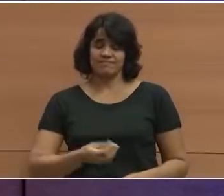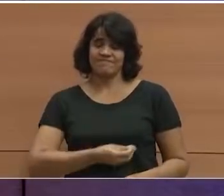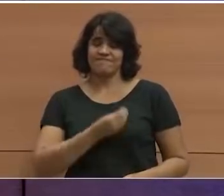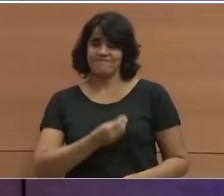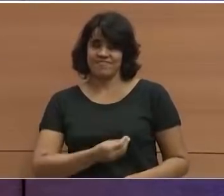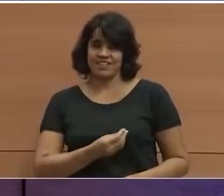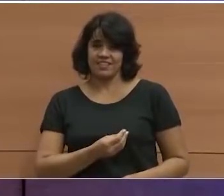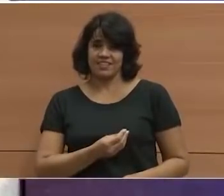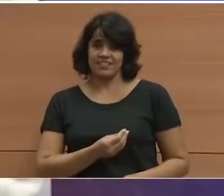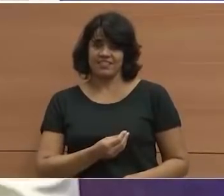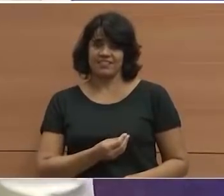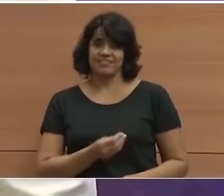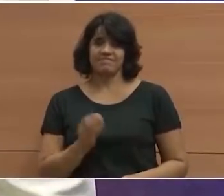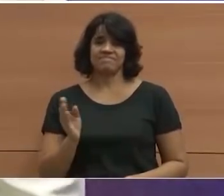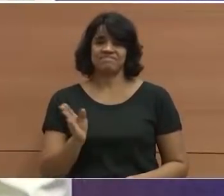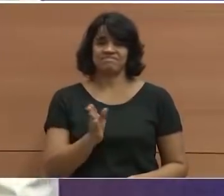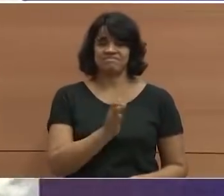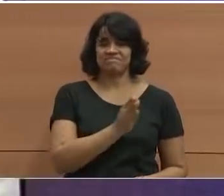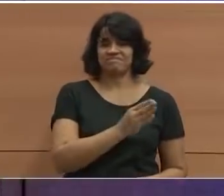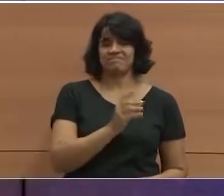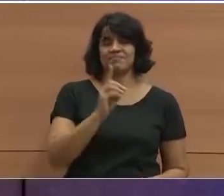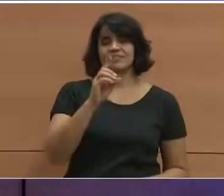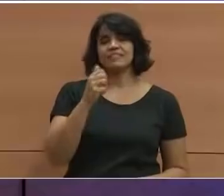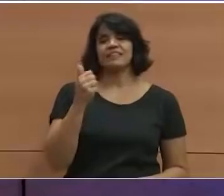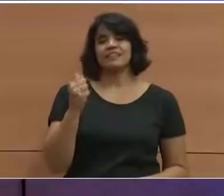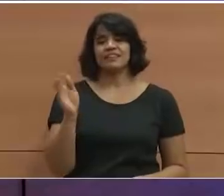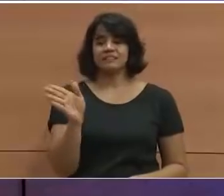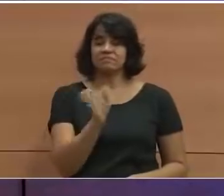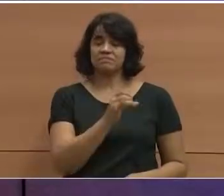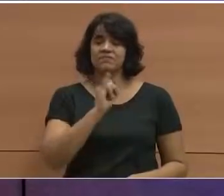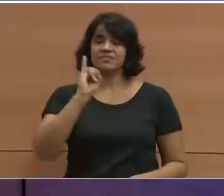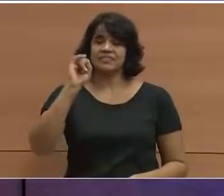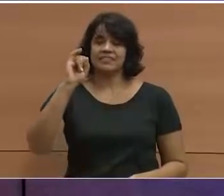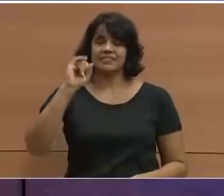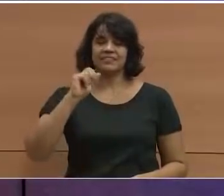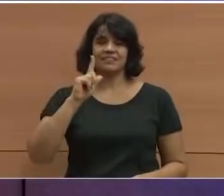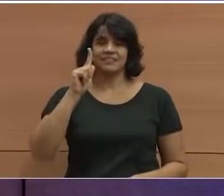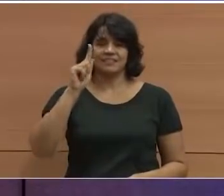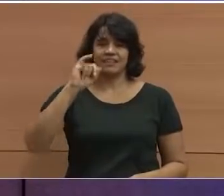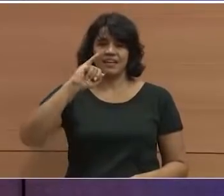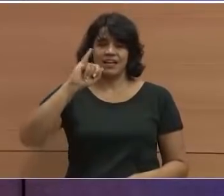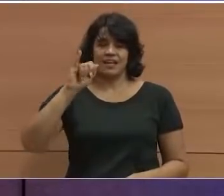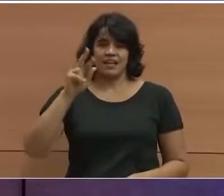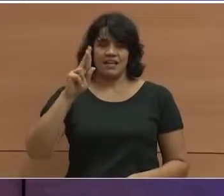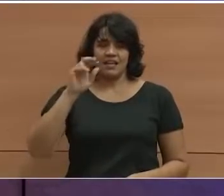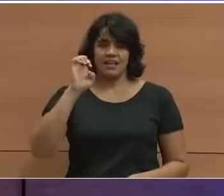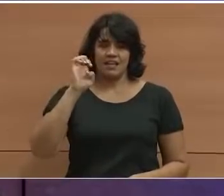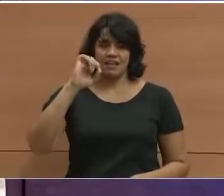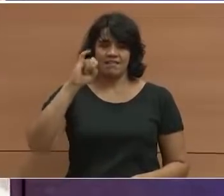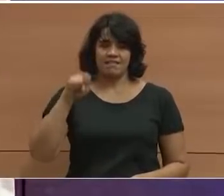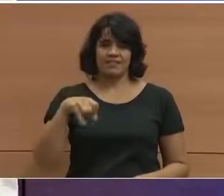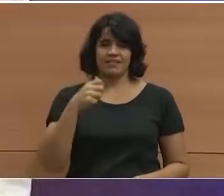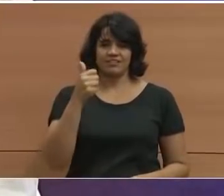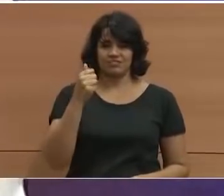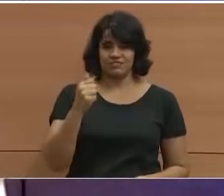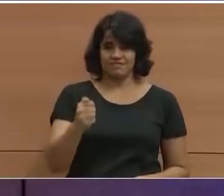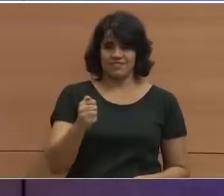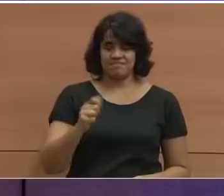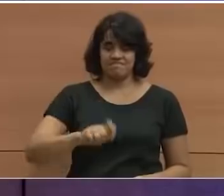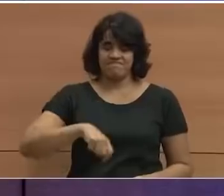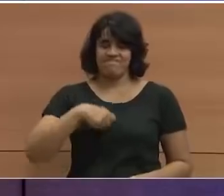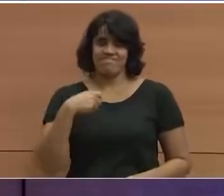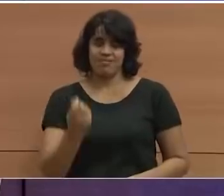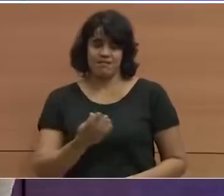3. Pedro e João. Pedro e João. É